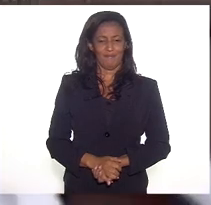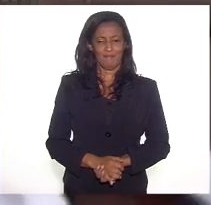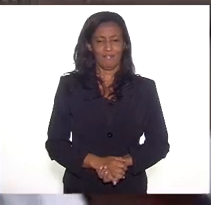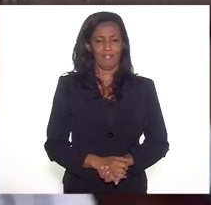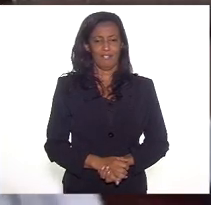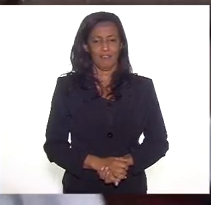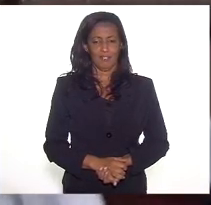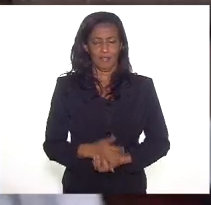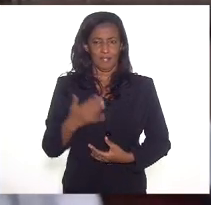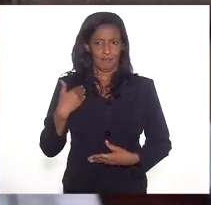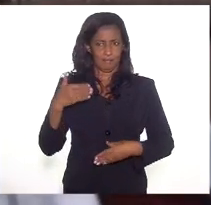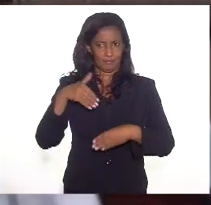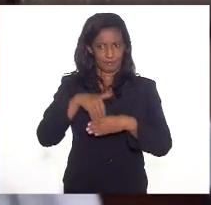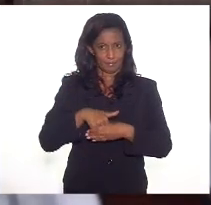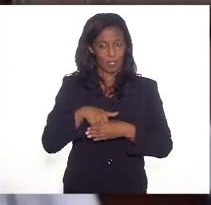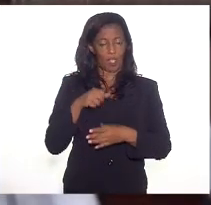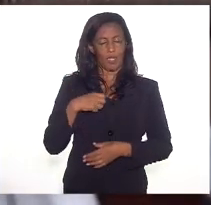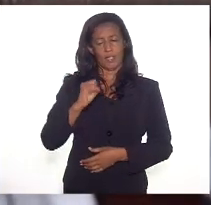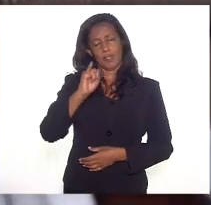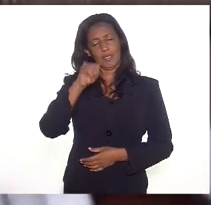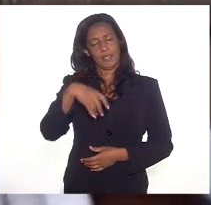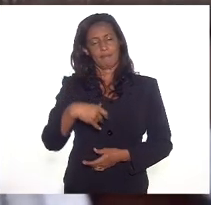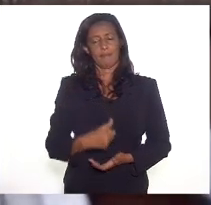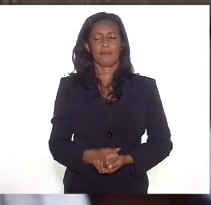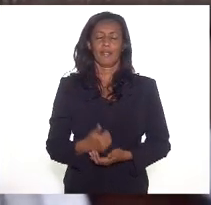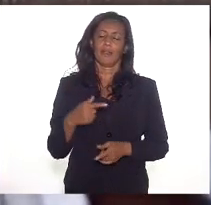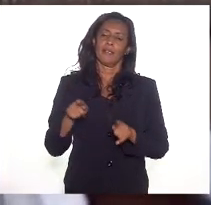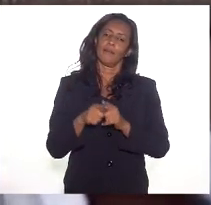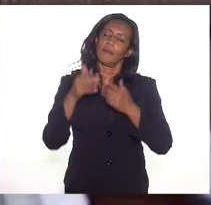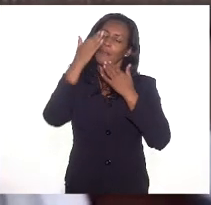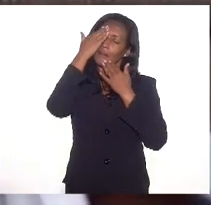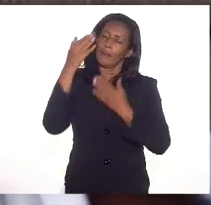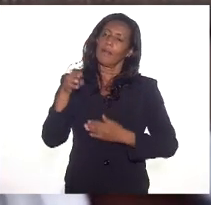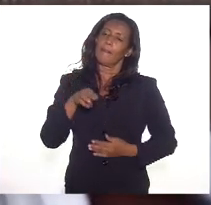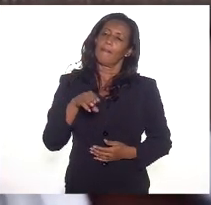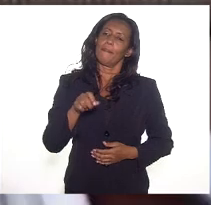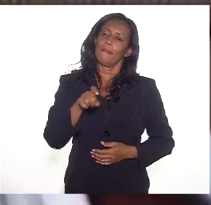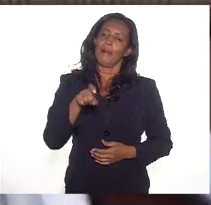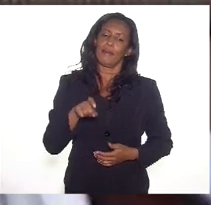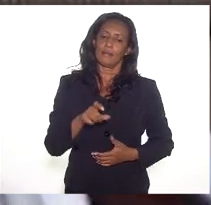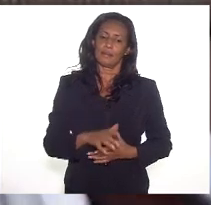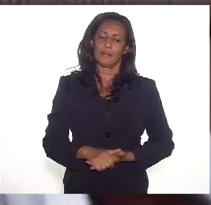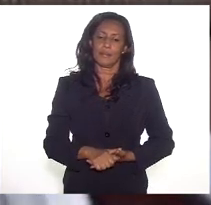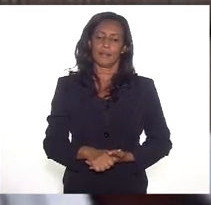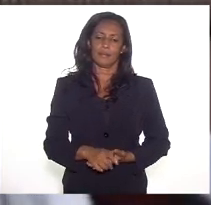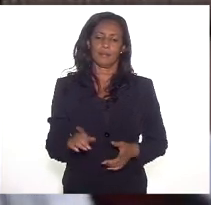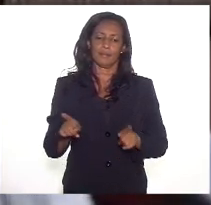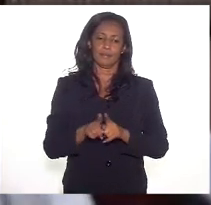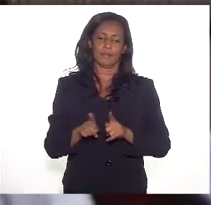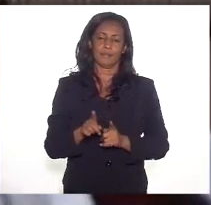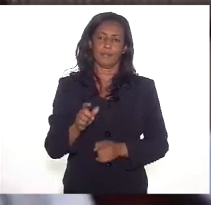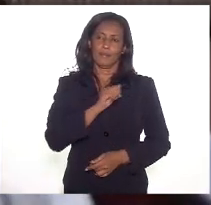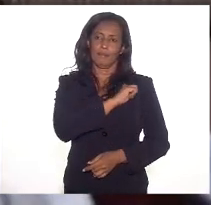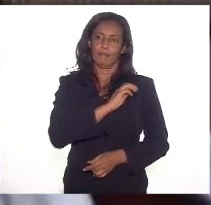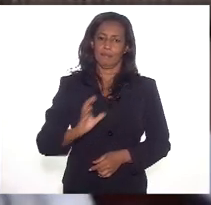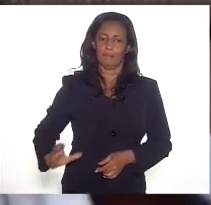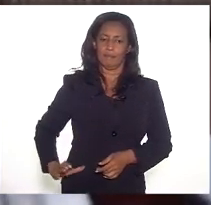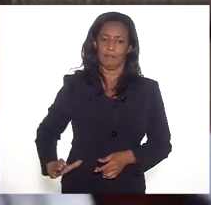Mas, bom, o meu voto, obviamente, é sim. Quero também agradecer ao Max e ao deputado André